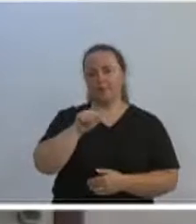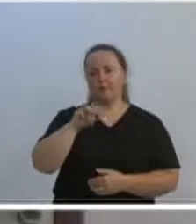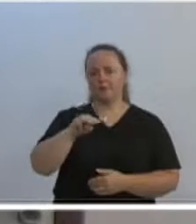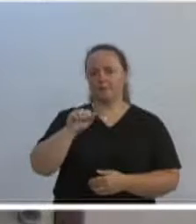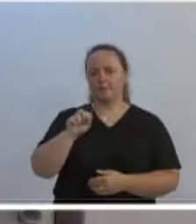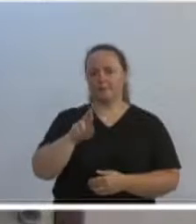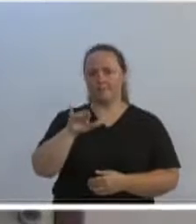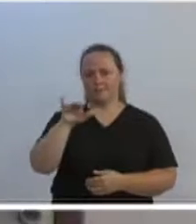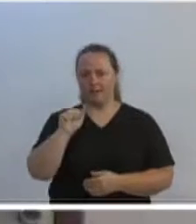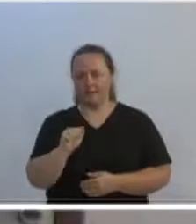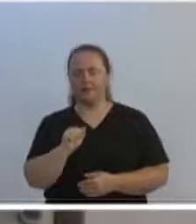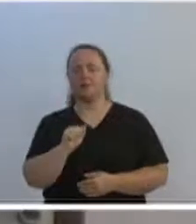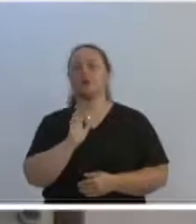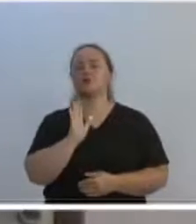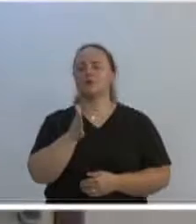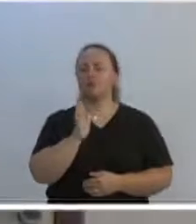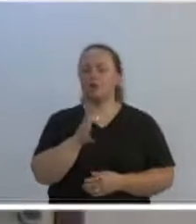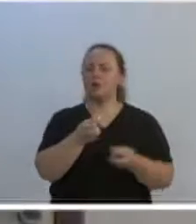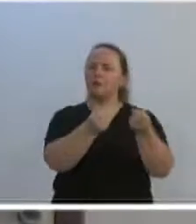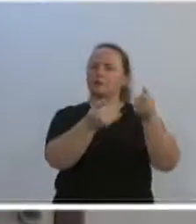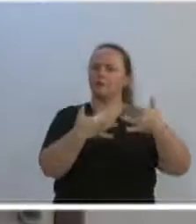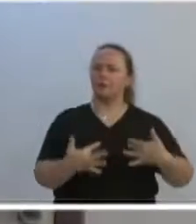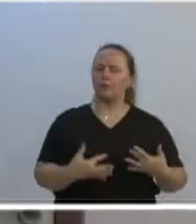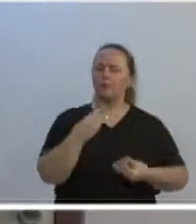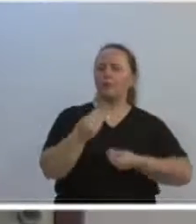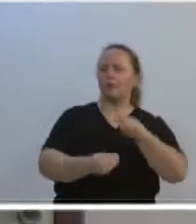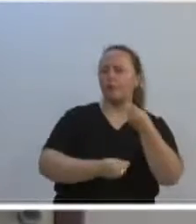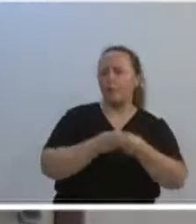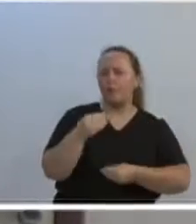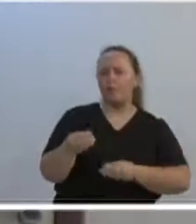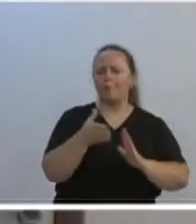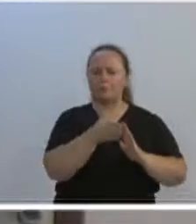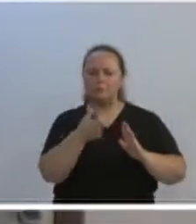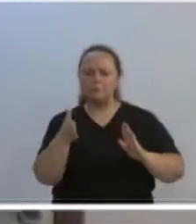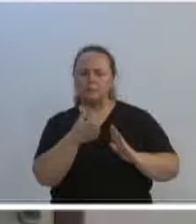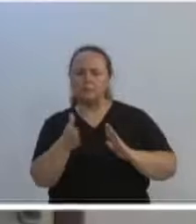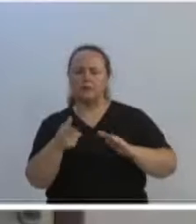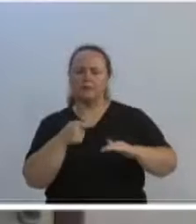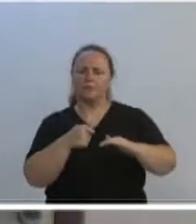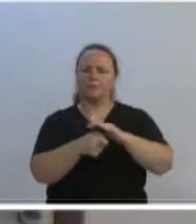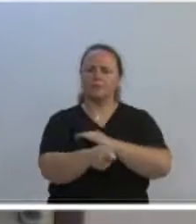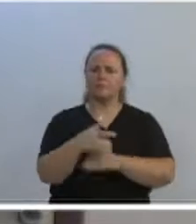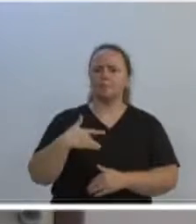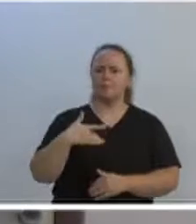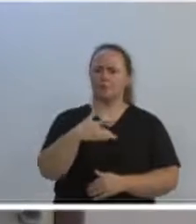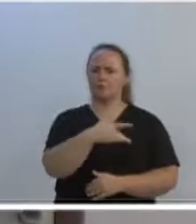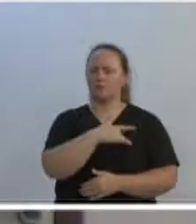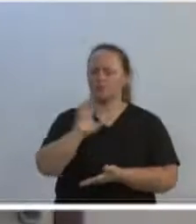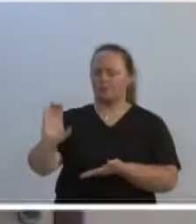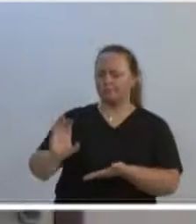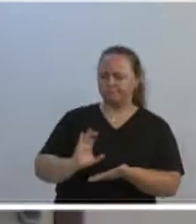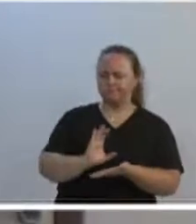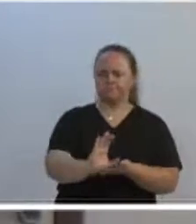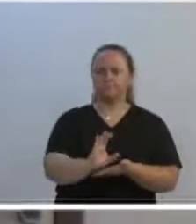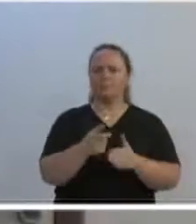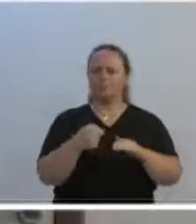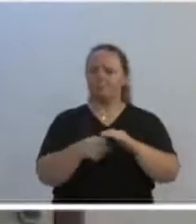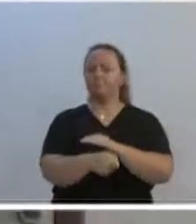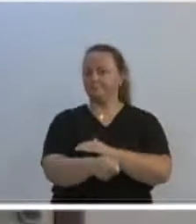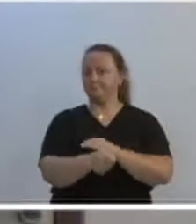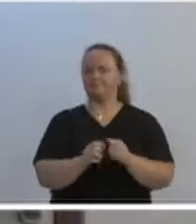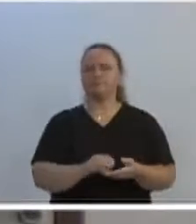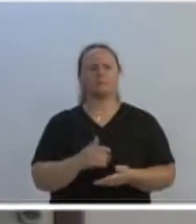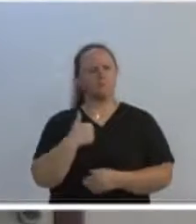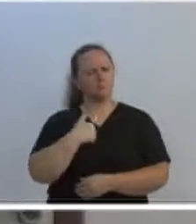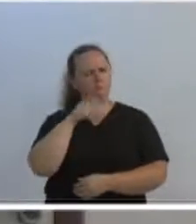segundo quadrimestre das aplicações dos recursos da saúde, e os números são impressionantes, vereador